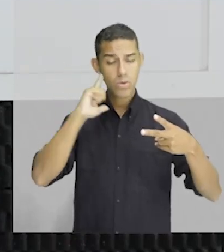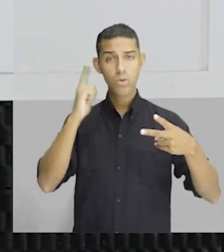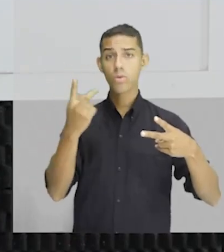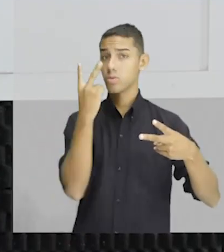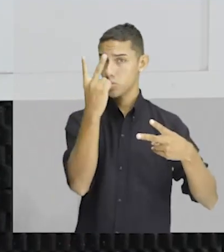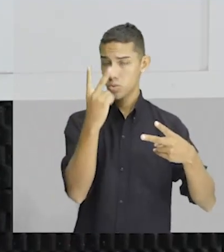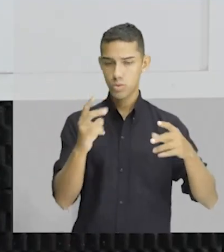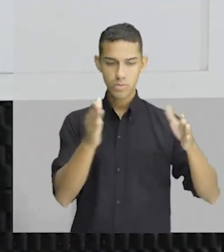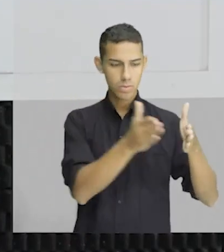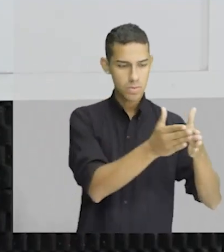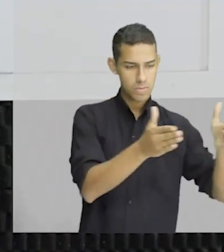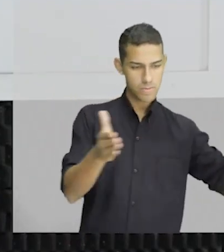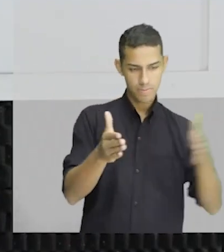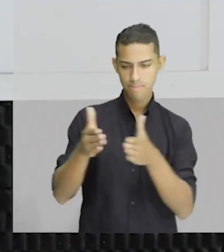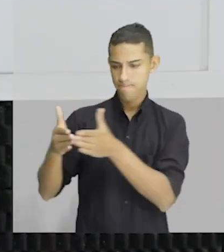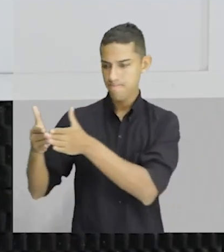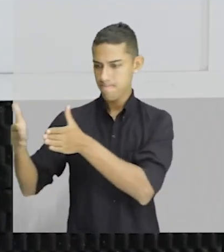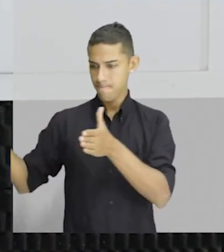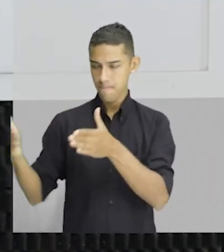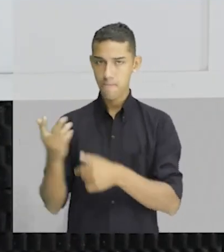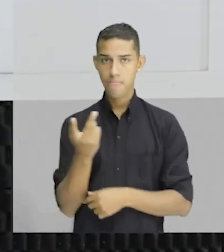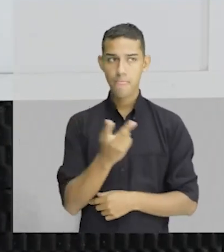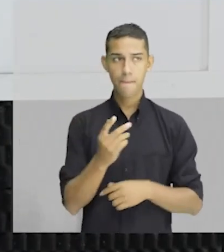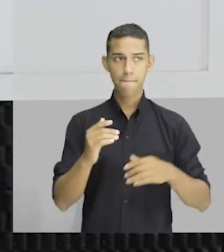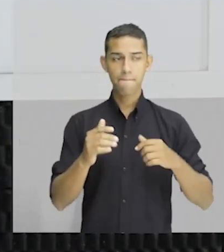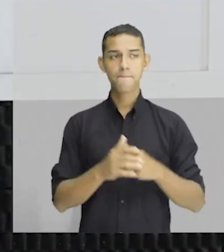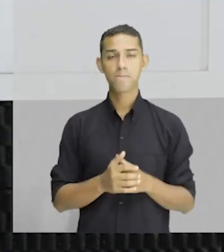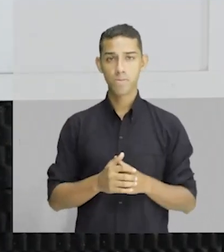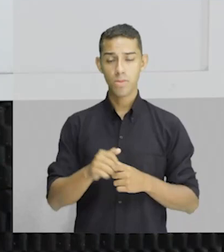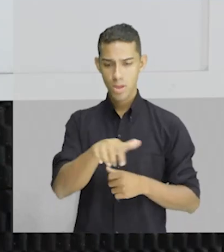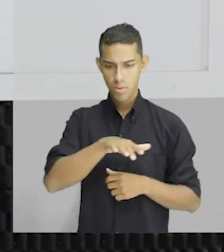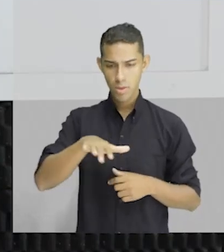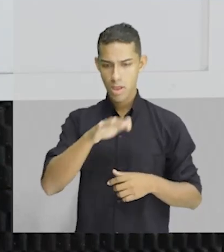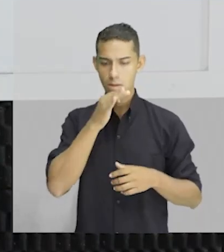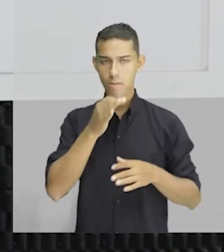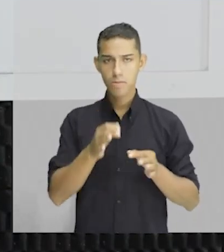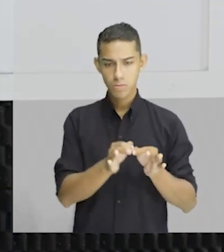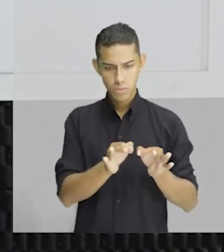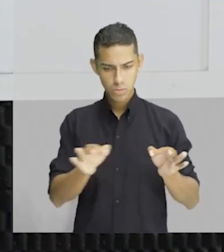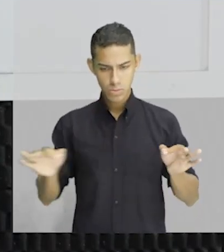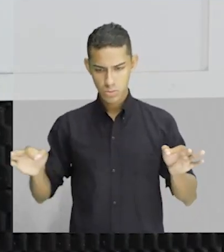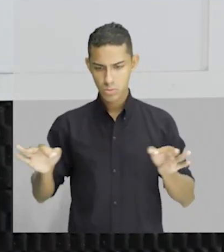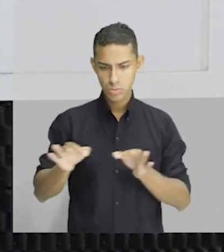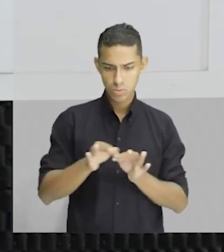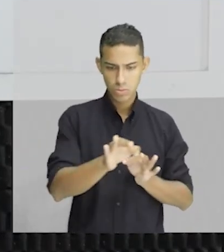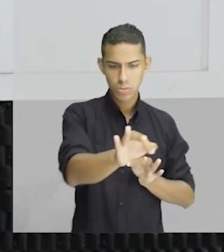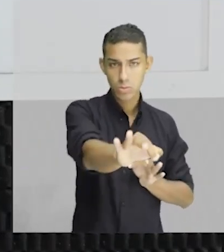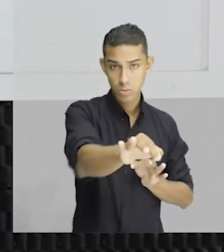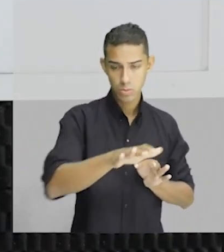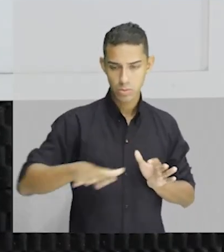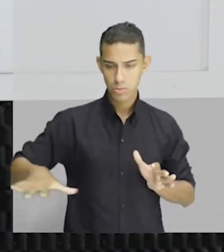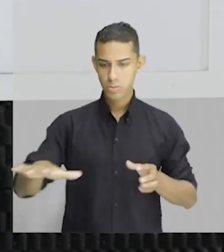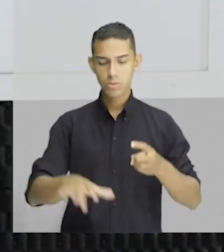duas dimensões, tá? Que seria a dilatação de uma área. E pode ser